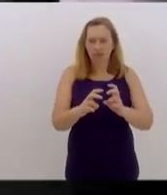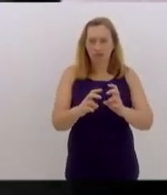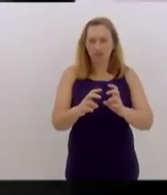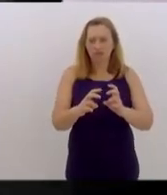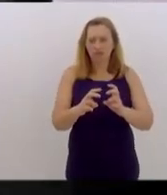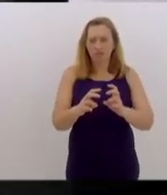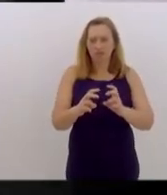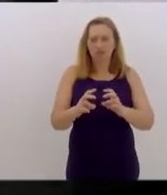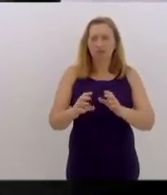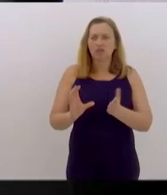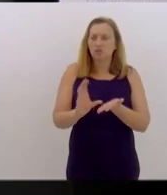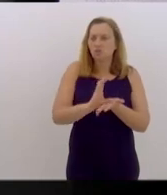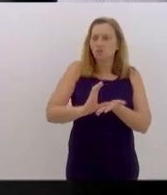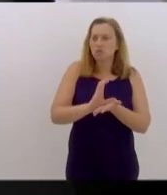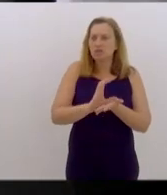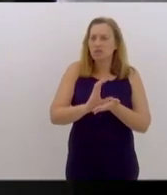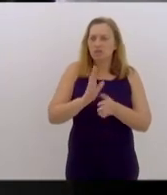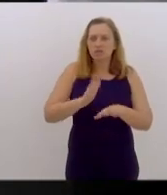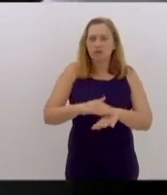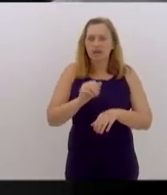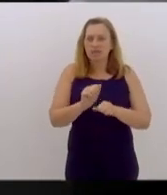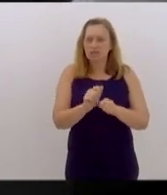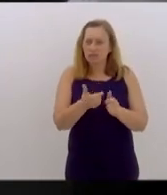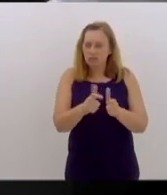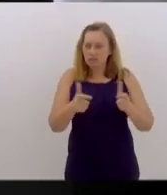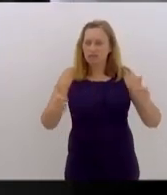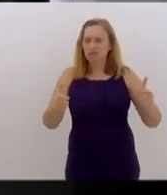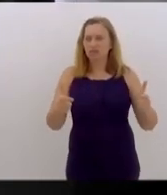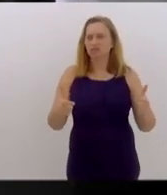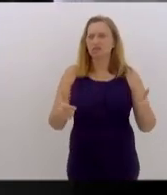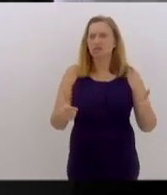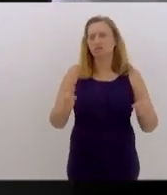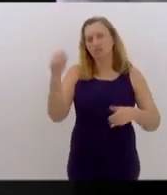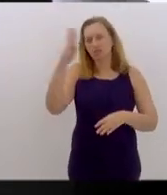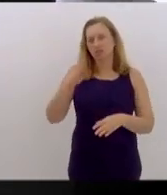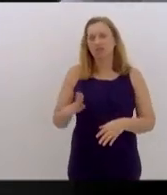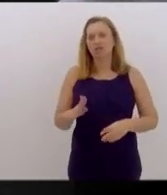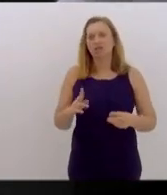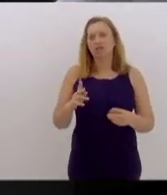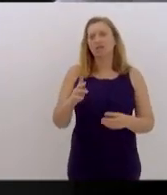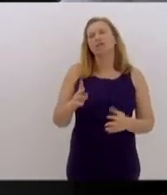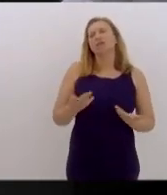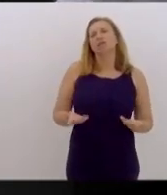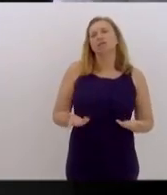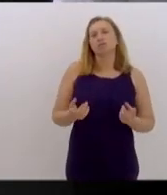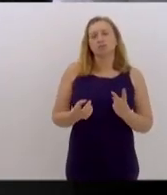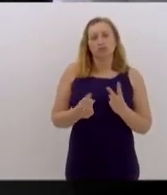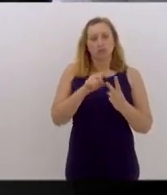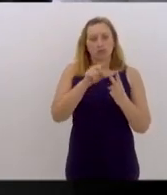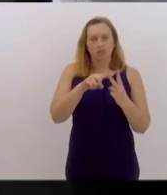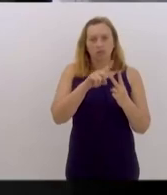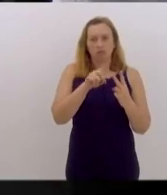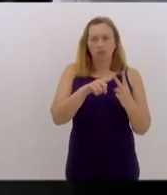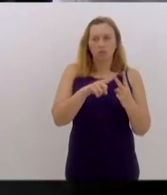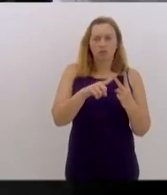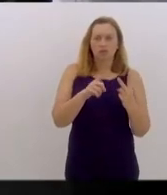no conceito mais amplo o brasileiro e no Brasil ouvir os dois segmentos a privatização